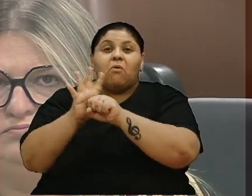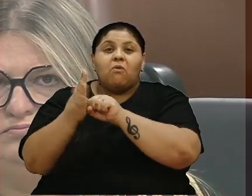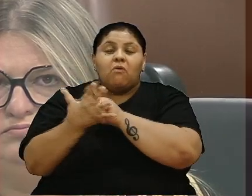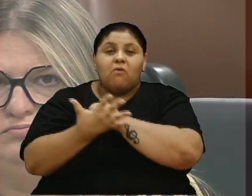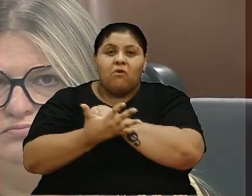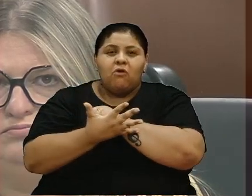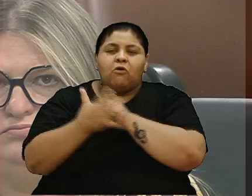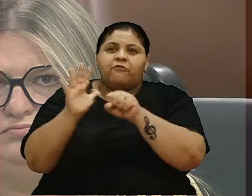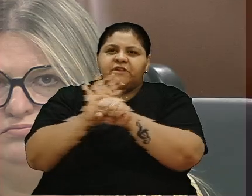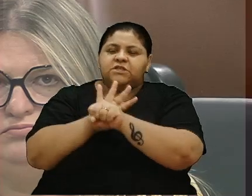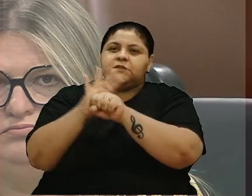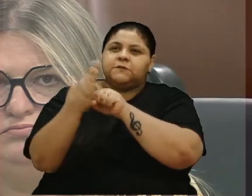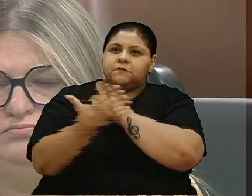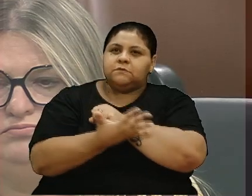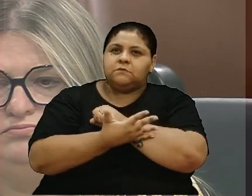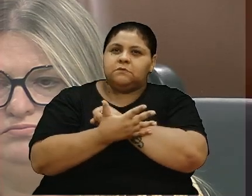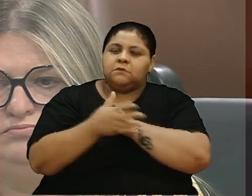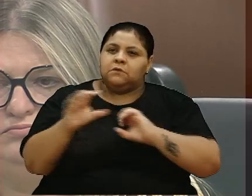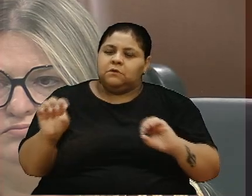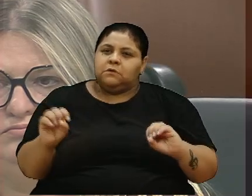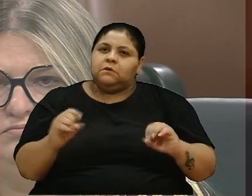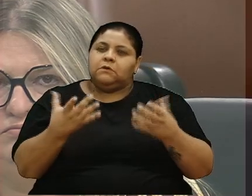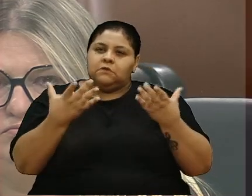que realmente honrou